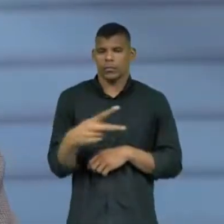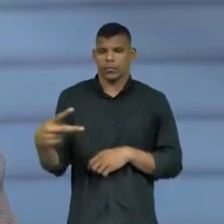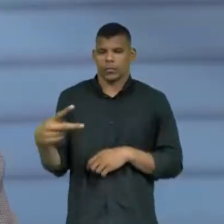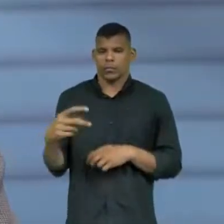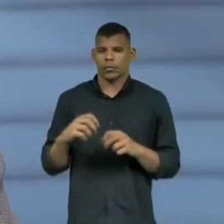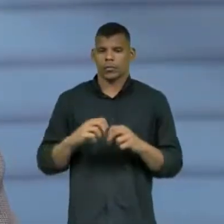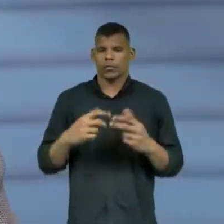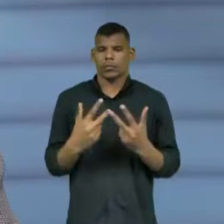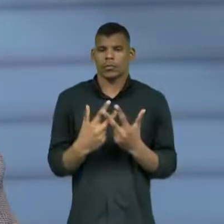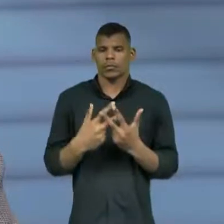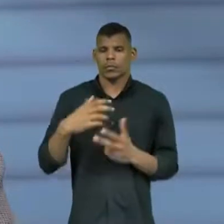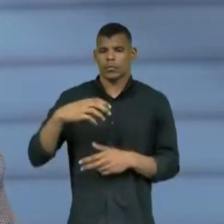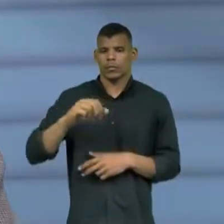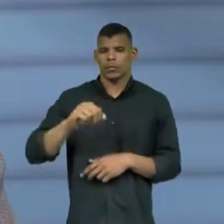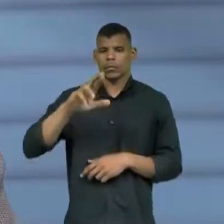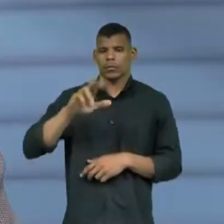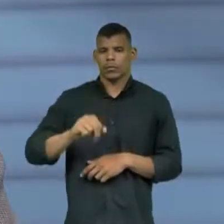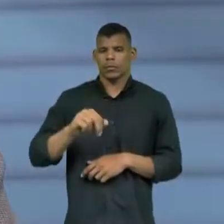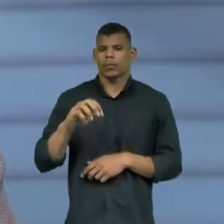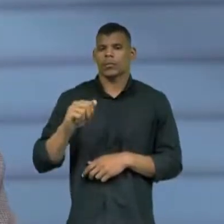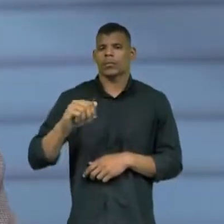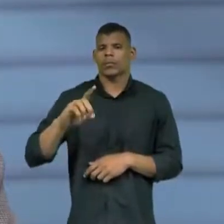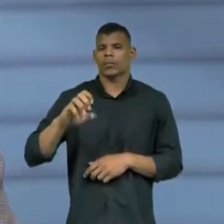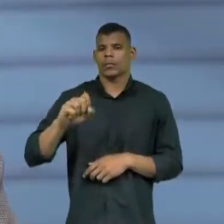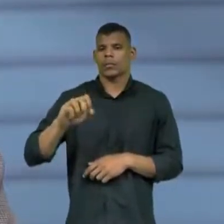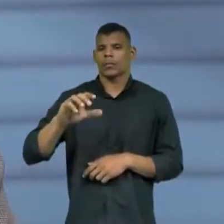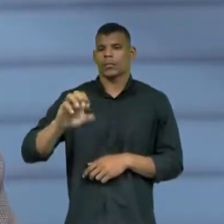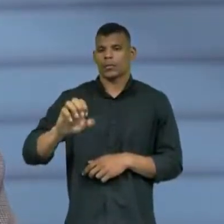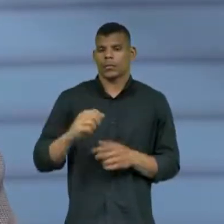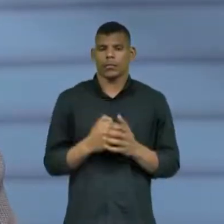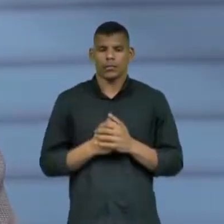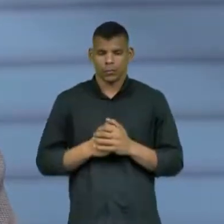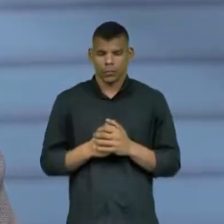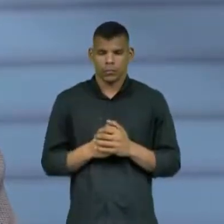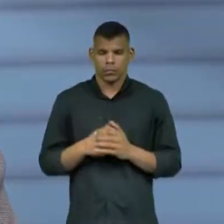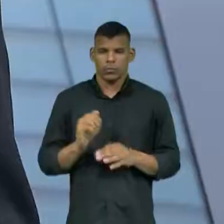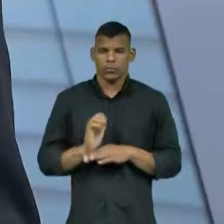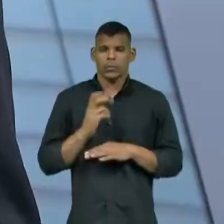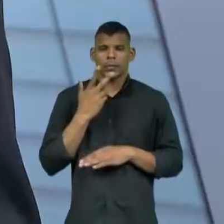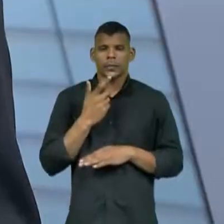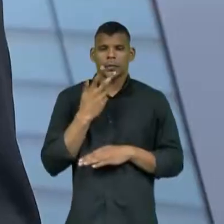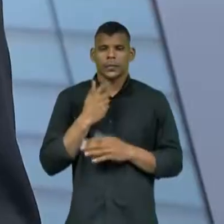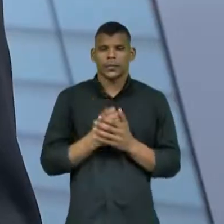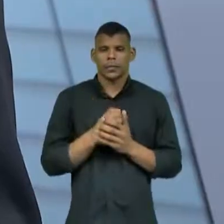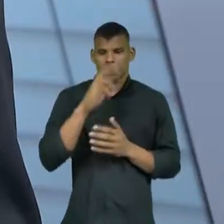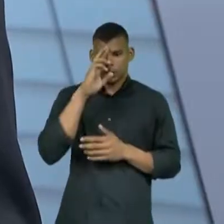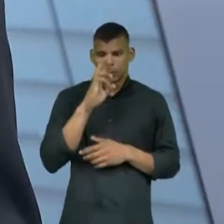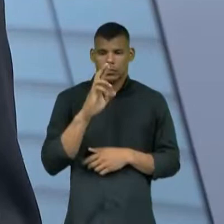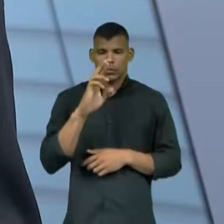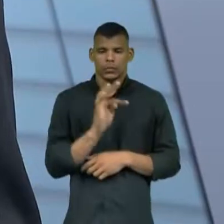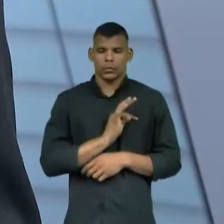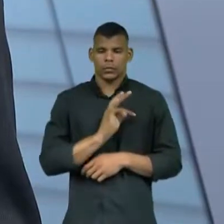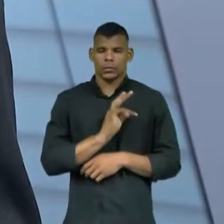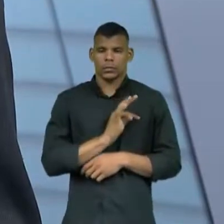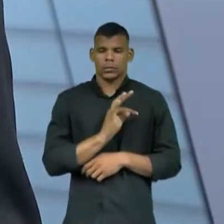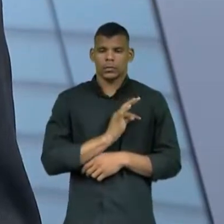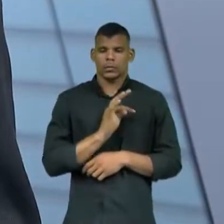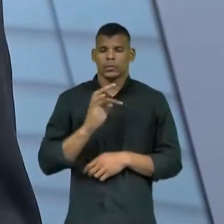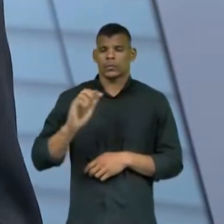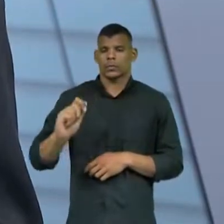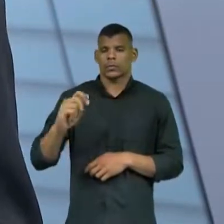da Câmara Setorial de Energia da ADES, que é a Agência de Desenvolvimento do Estado, diretor técnico da